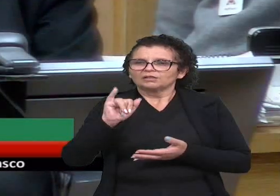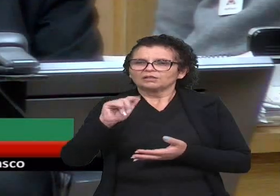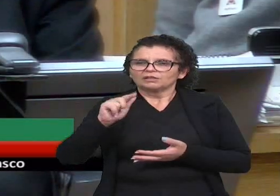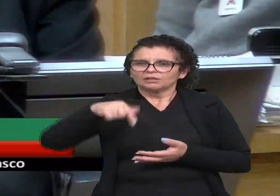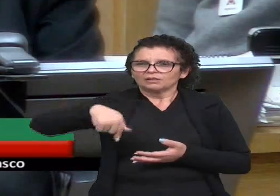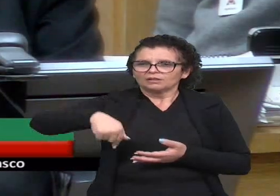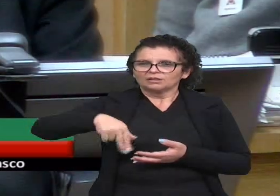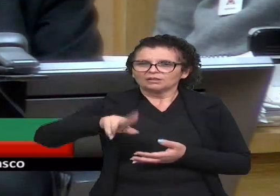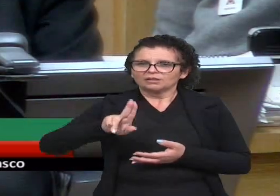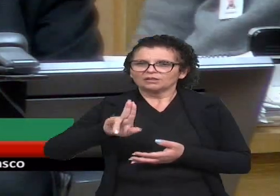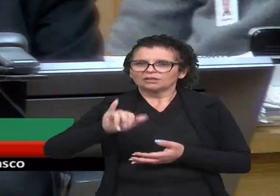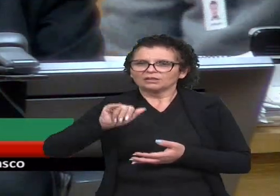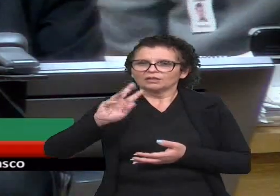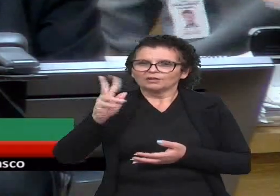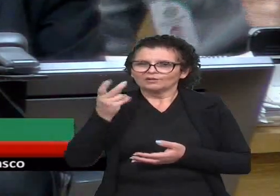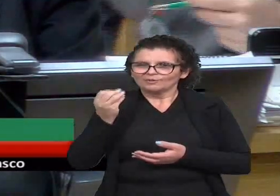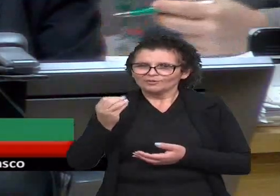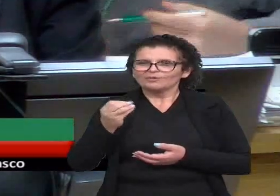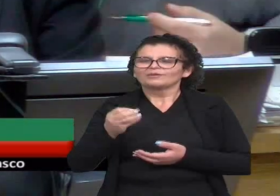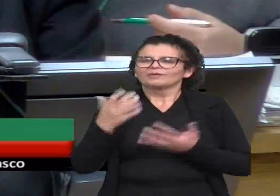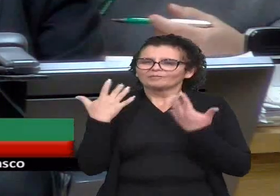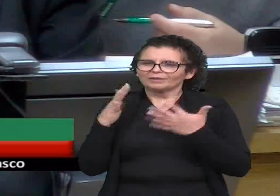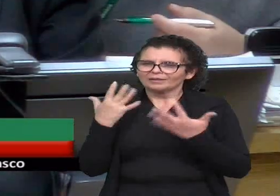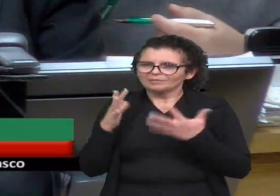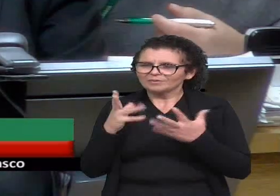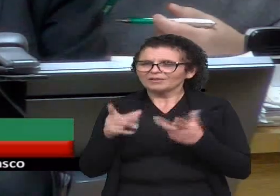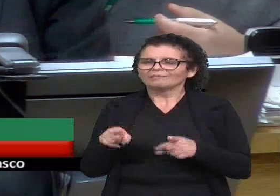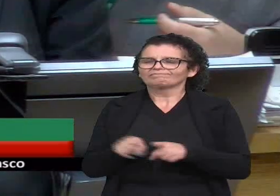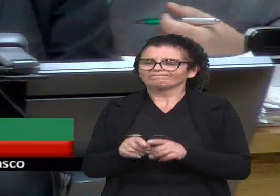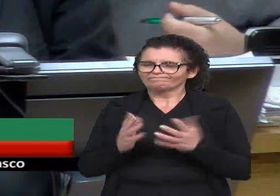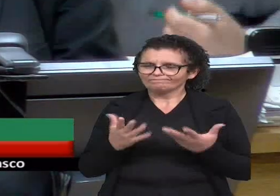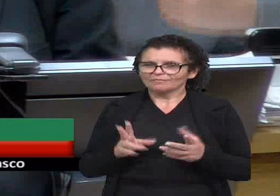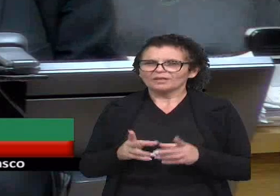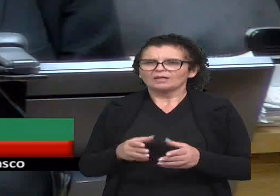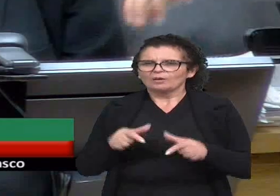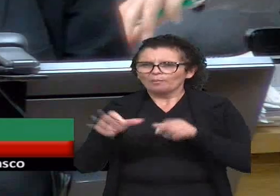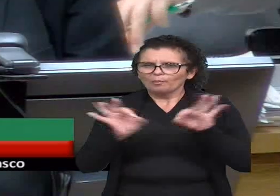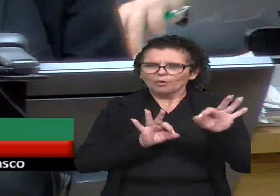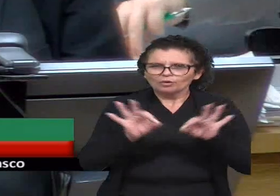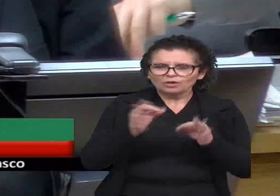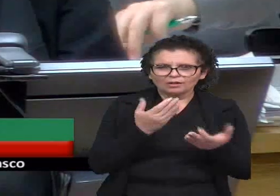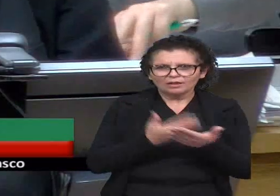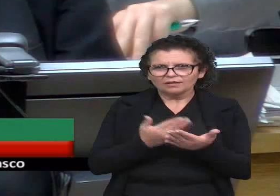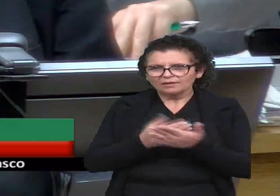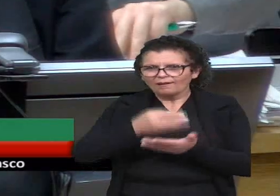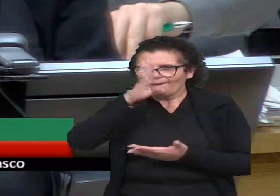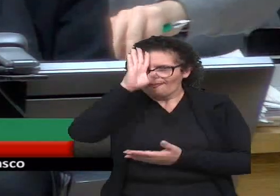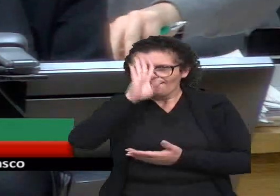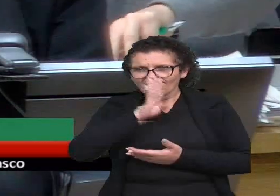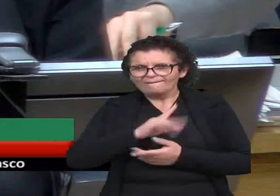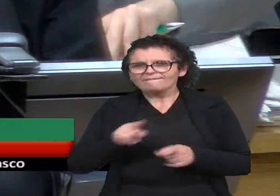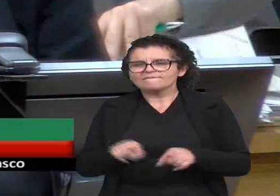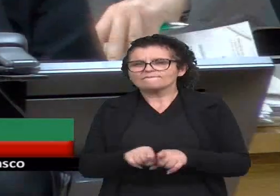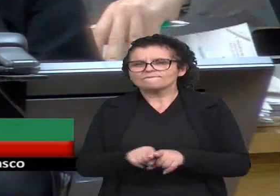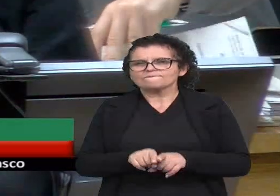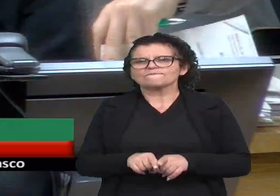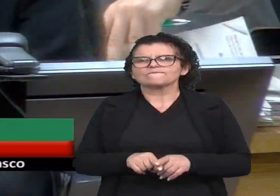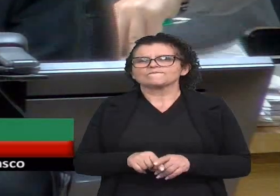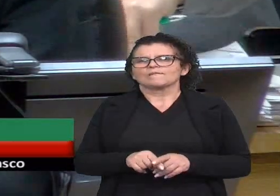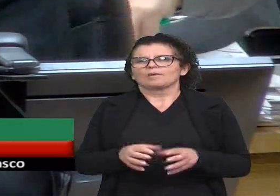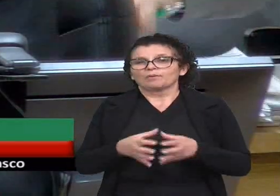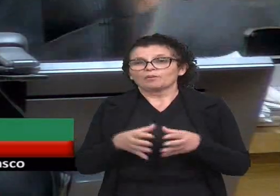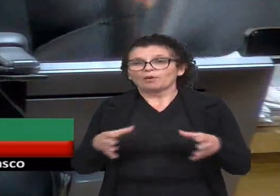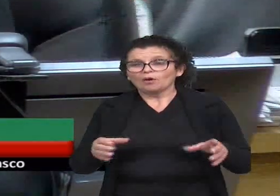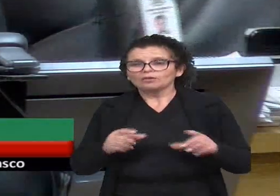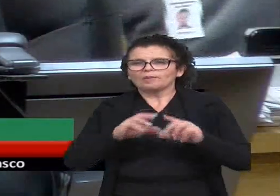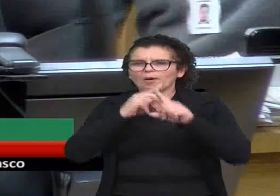todo o sucesso do IDM com aquele projeto das escolinhas 100% grátis, projetos grandes,